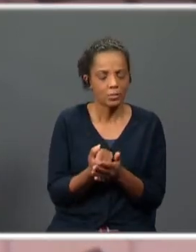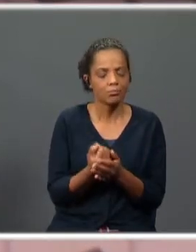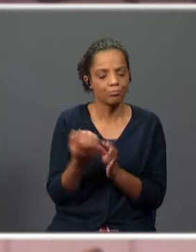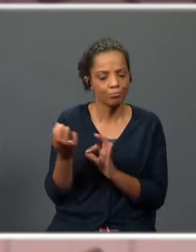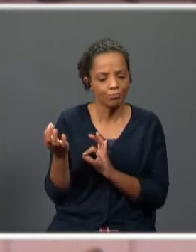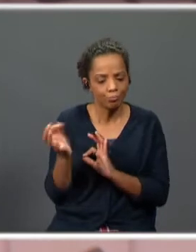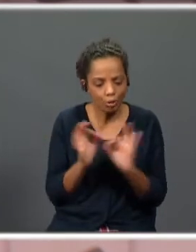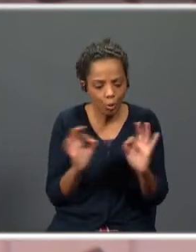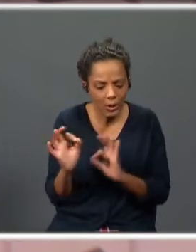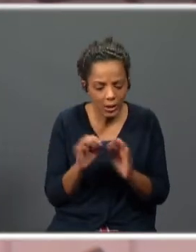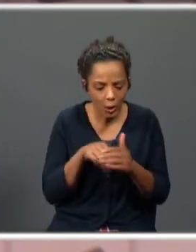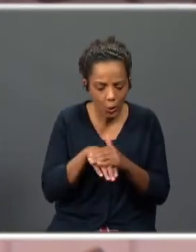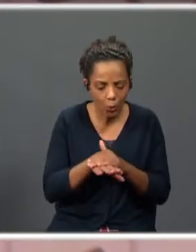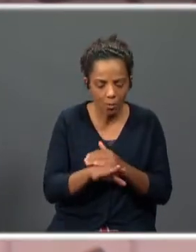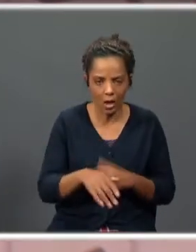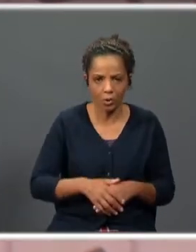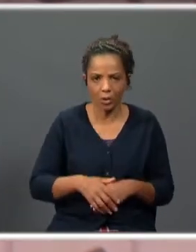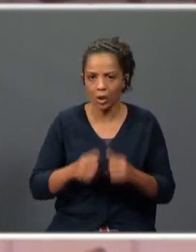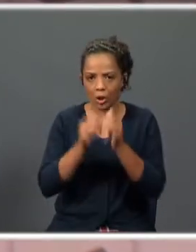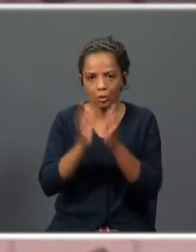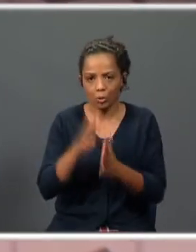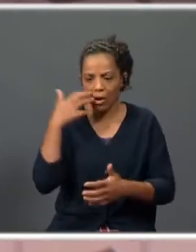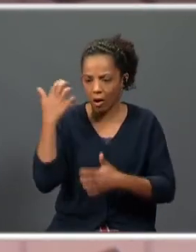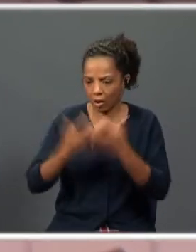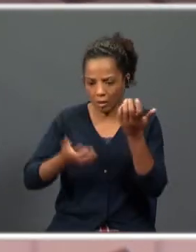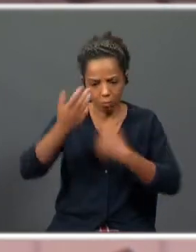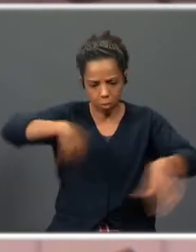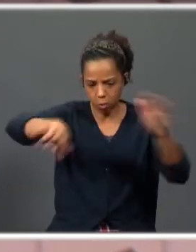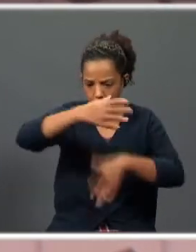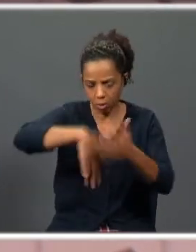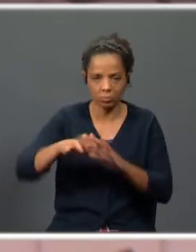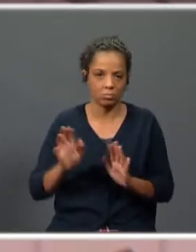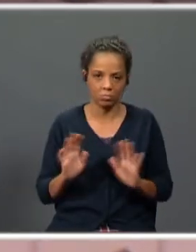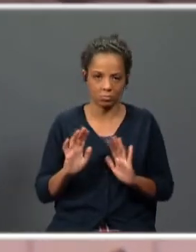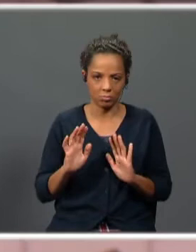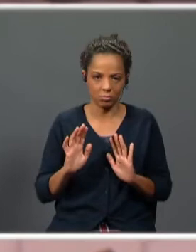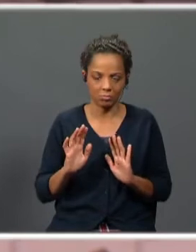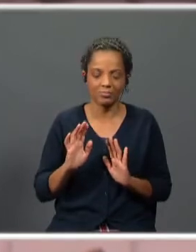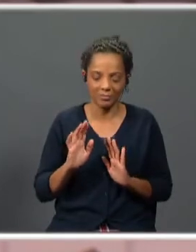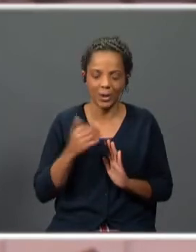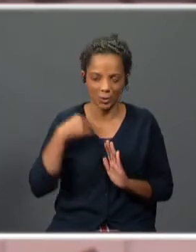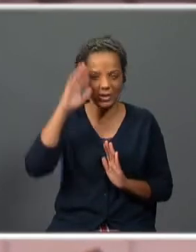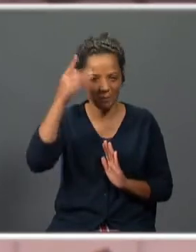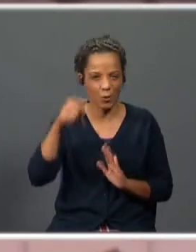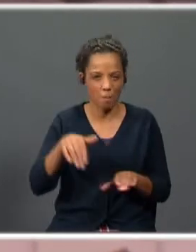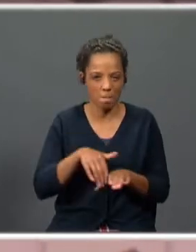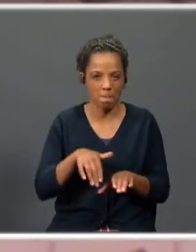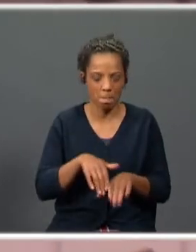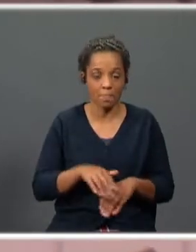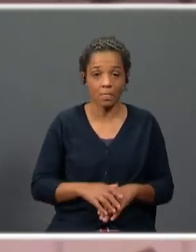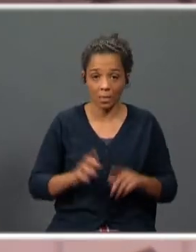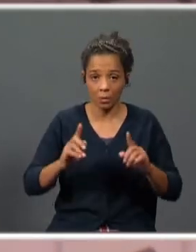e organizados, nada de andar tudo para aí à solta, pode ser. Eu sabia que podia contar contigo. E então